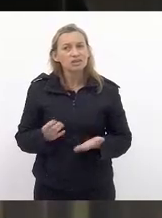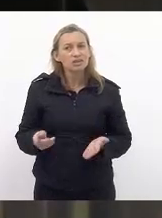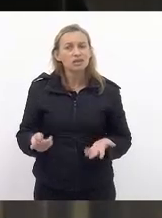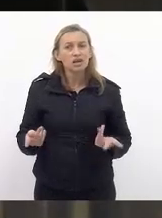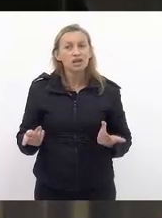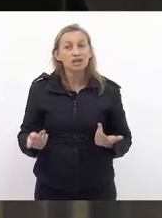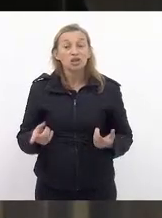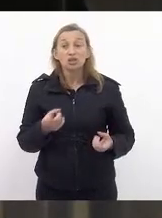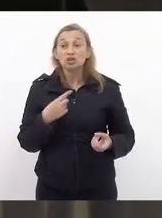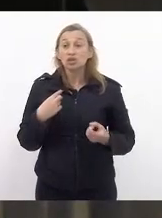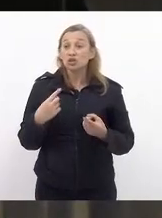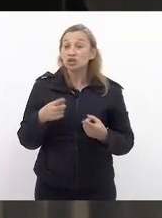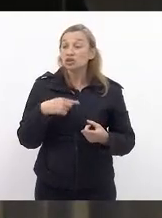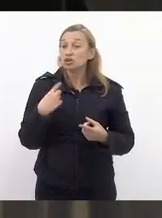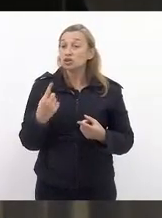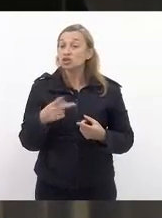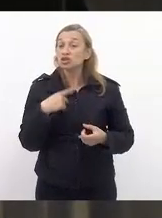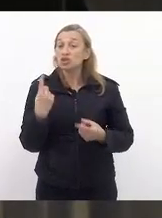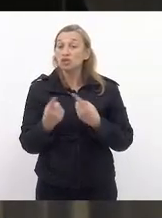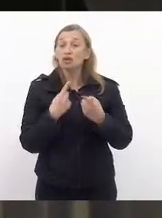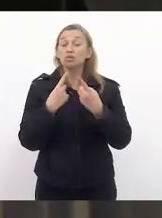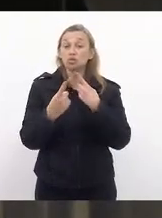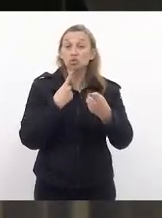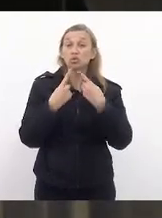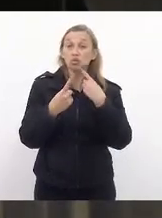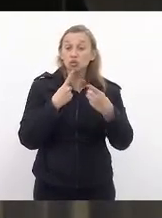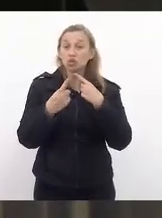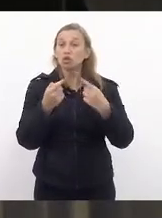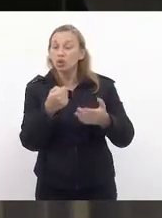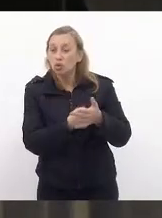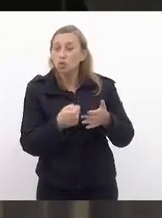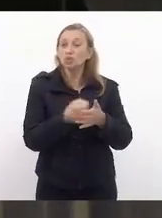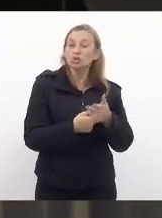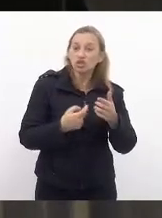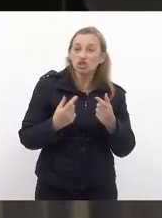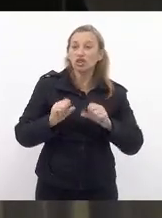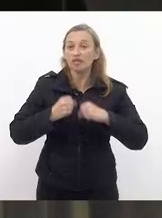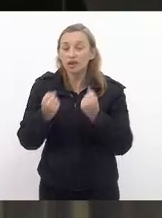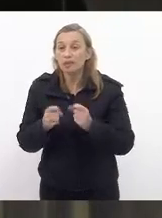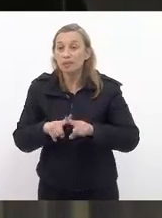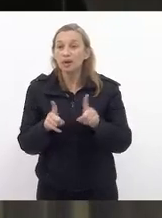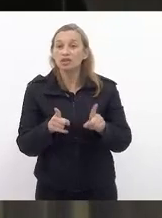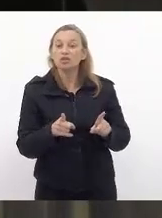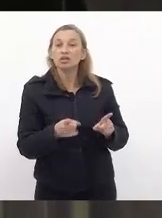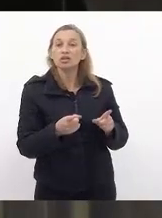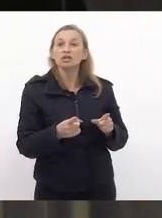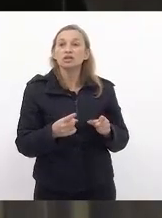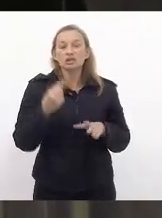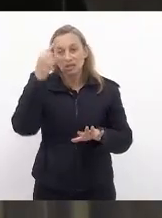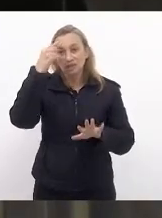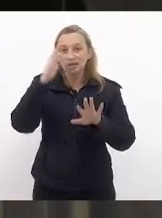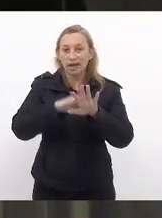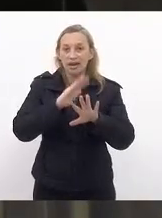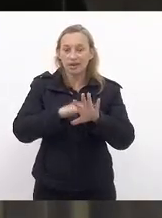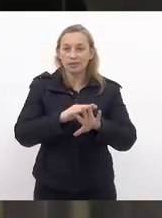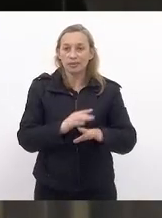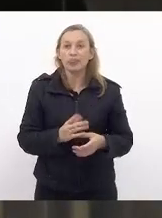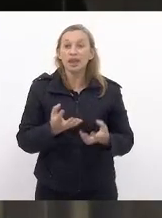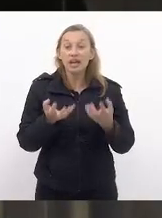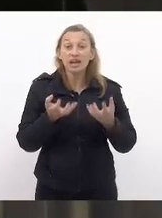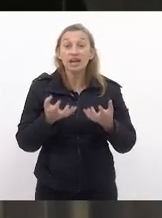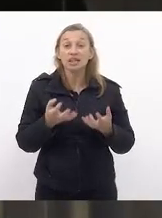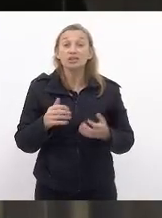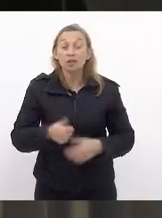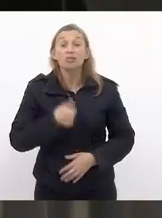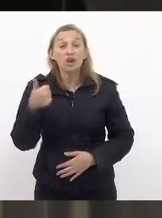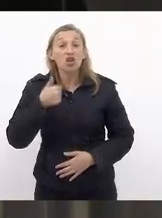é isso a gente vai para o embate a gente luta a gente defende mas nós combatemos ideias nós